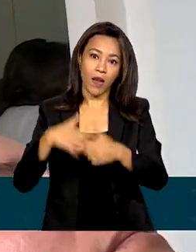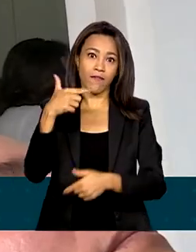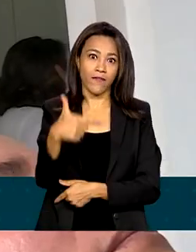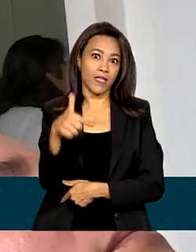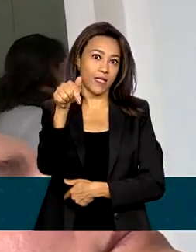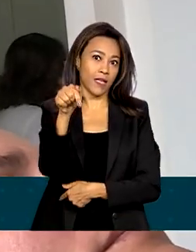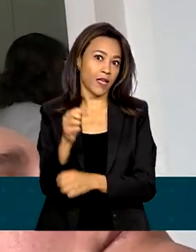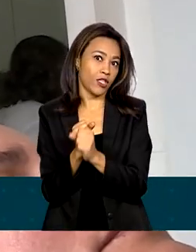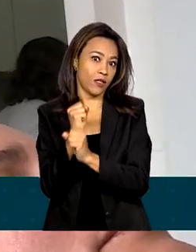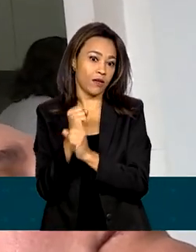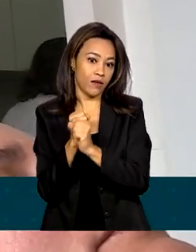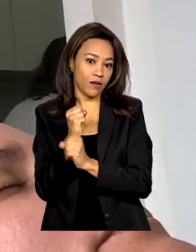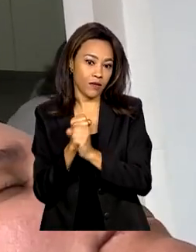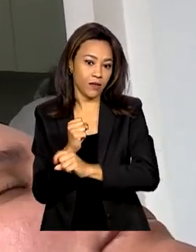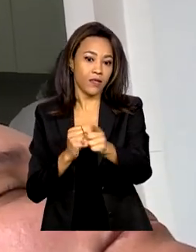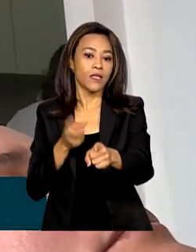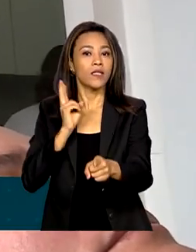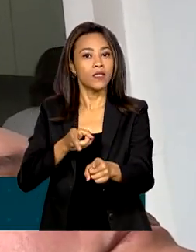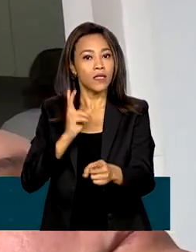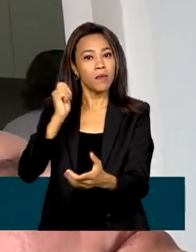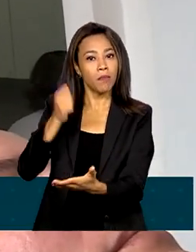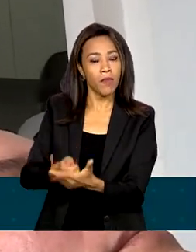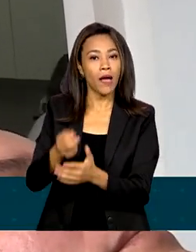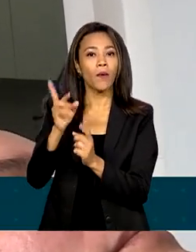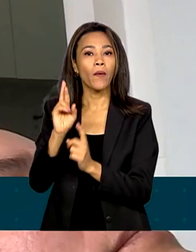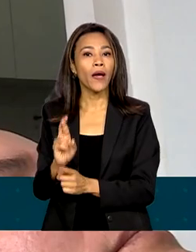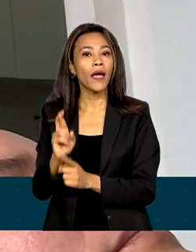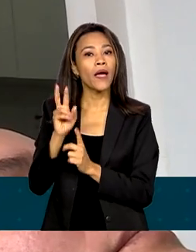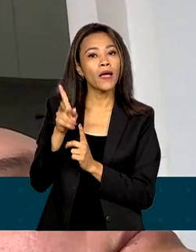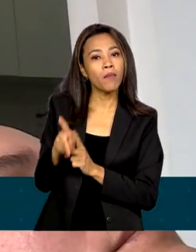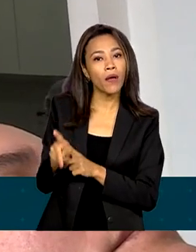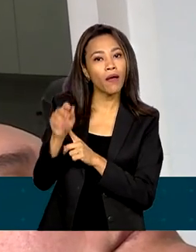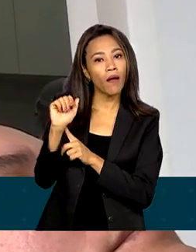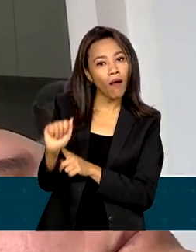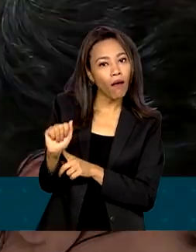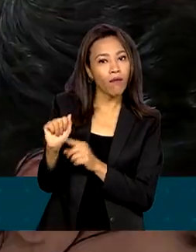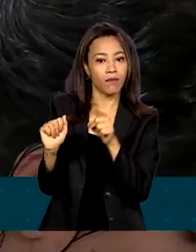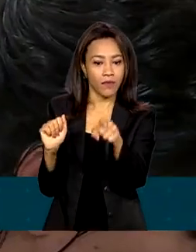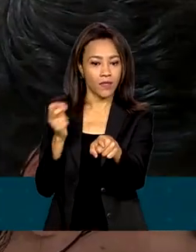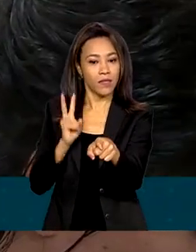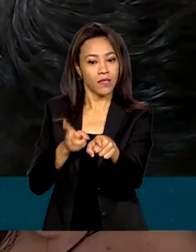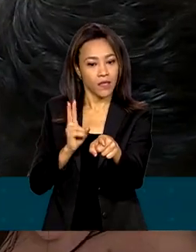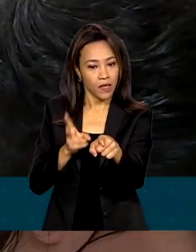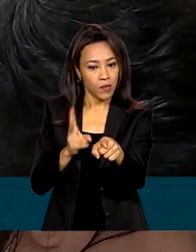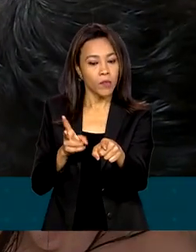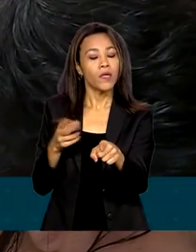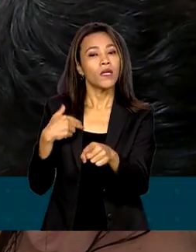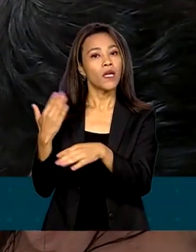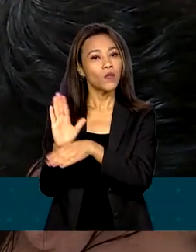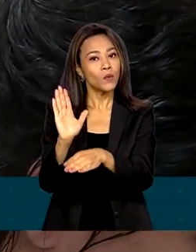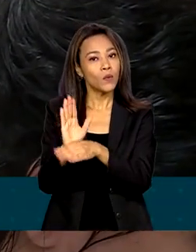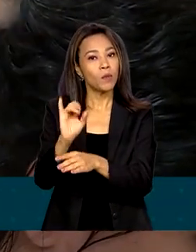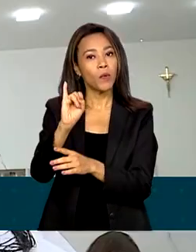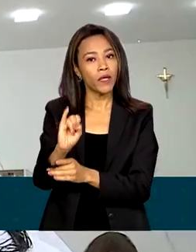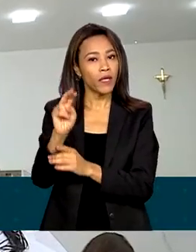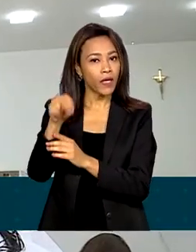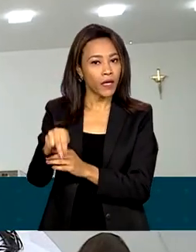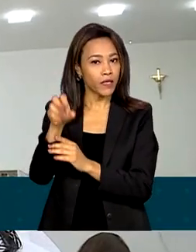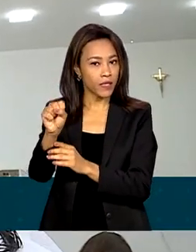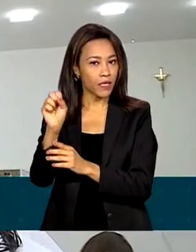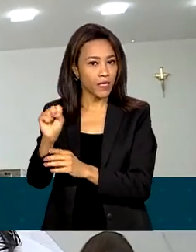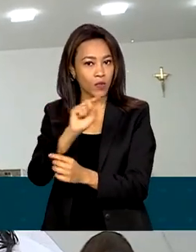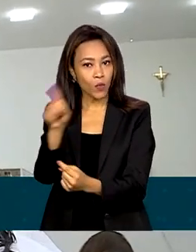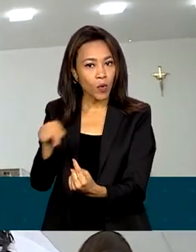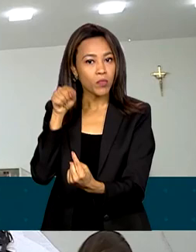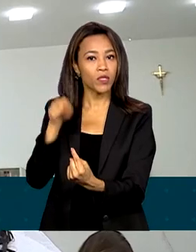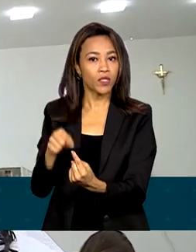e todo mês paga o RPA, o Recibo de Pagamento Autônomo, e contribui para o INSS. A ideia